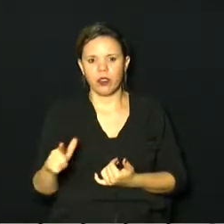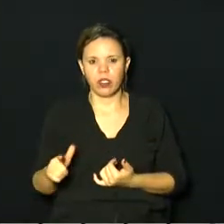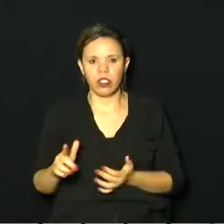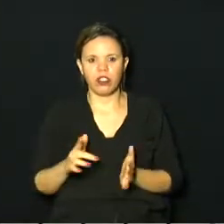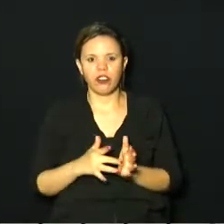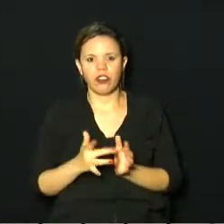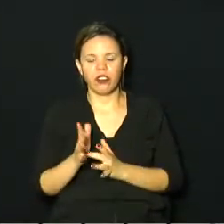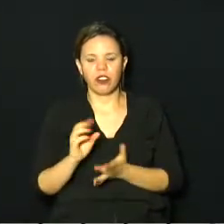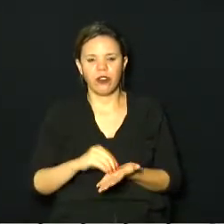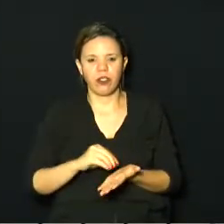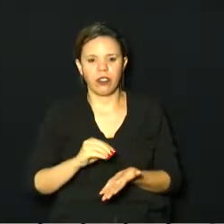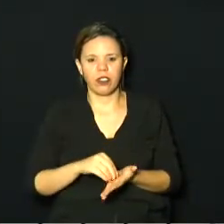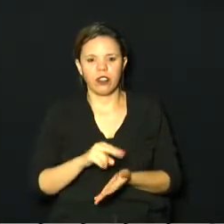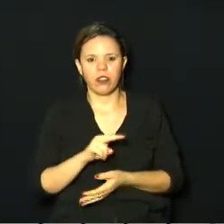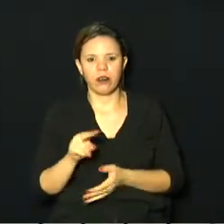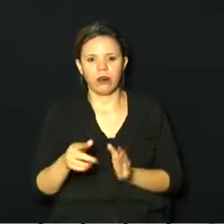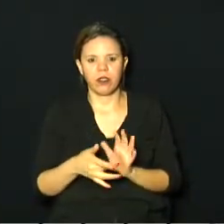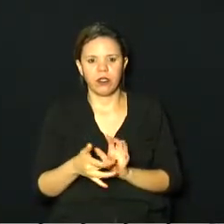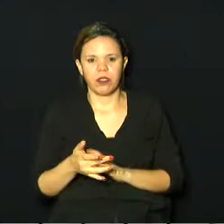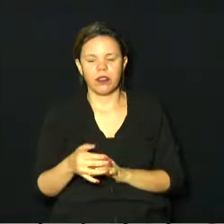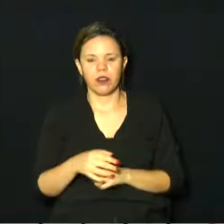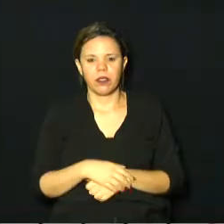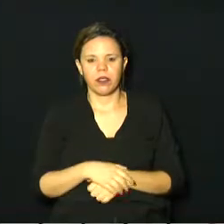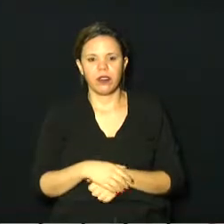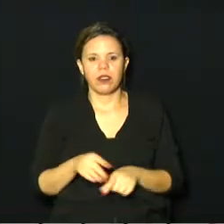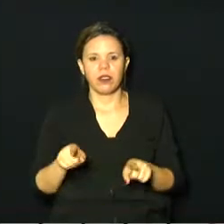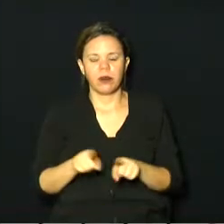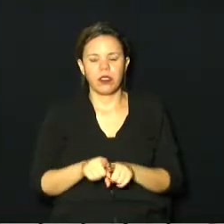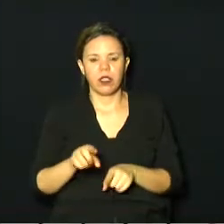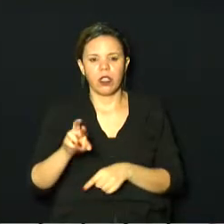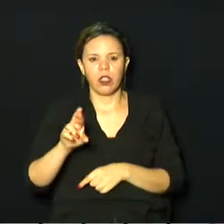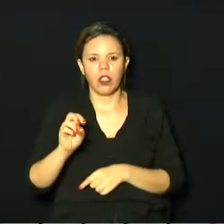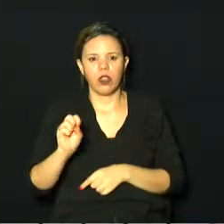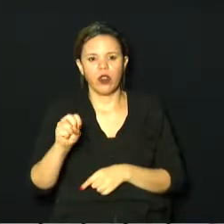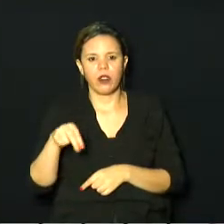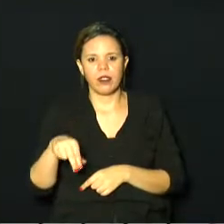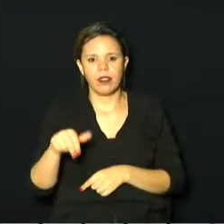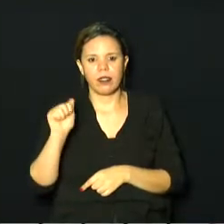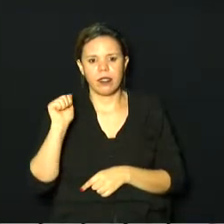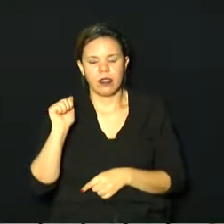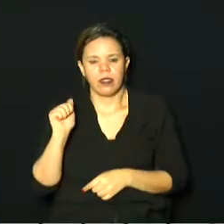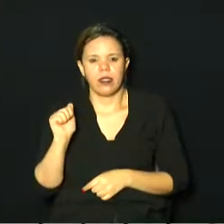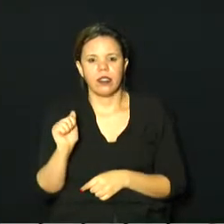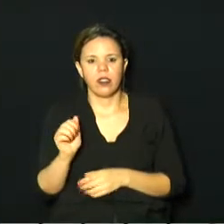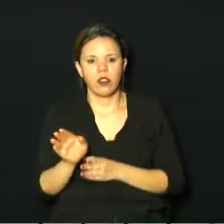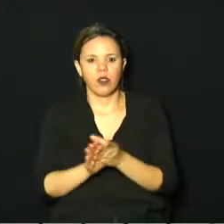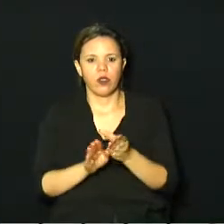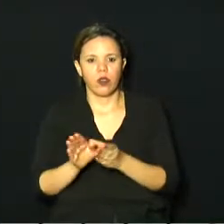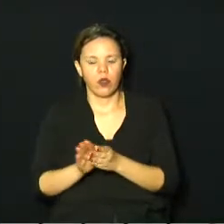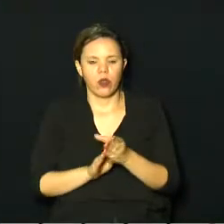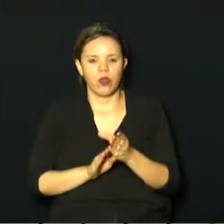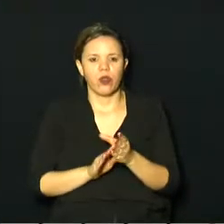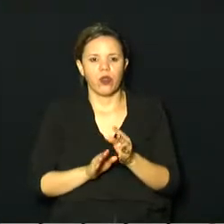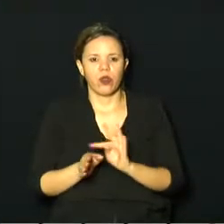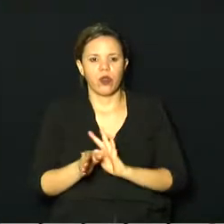faltando Jesus no nome. E também a Rosana Soares, que a Rosana Soares é do Conselho Tutelar